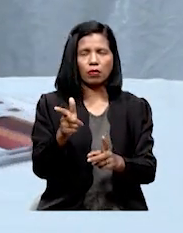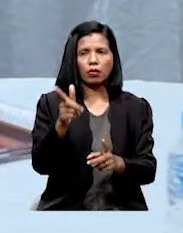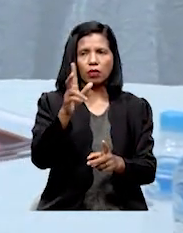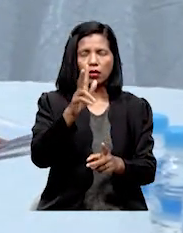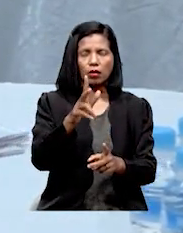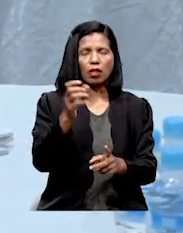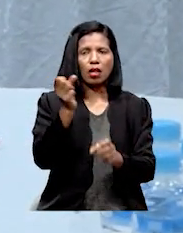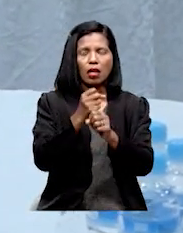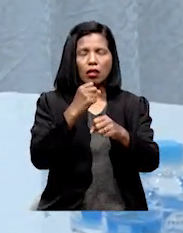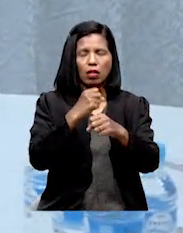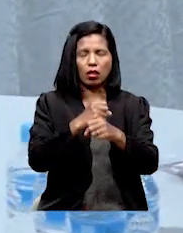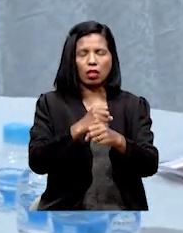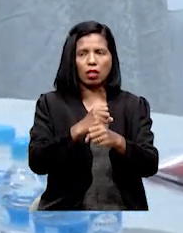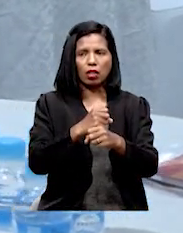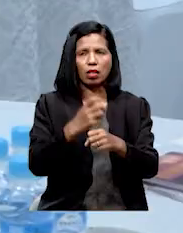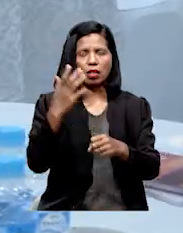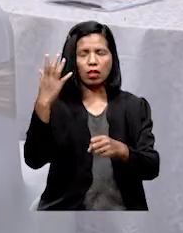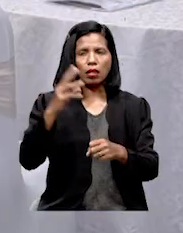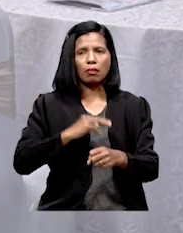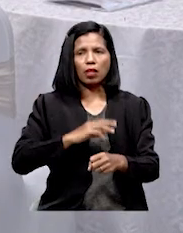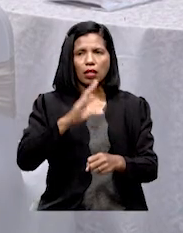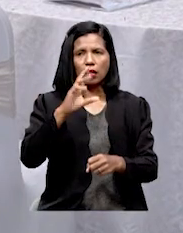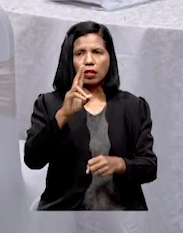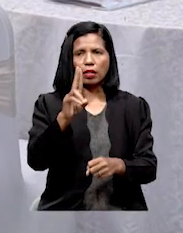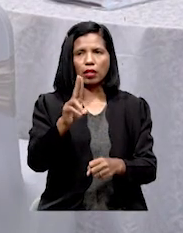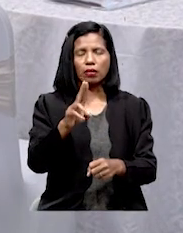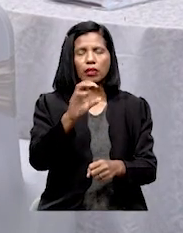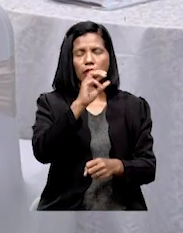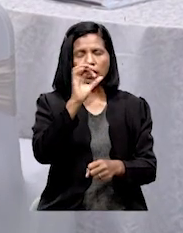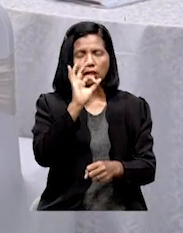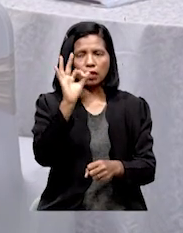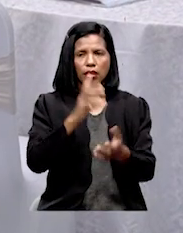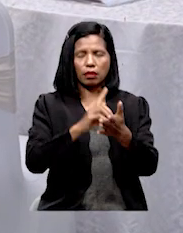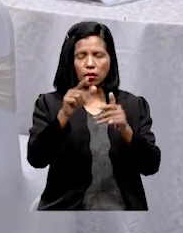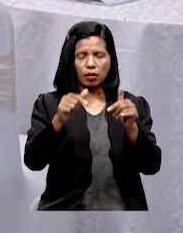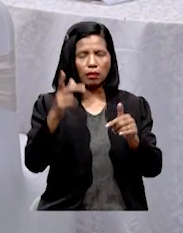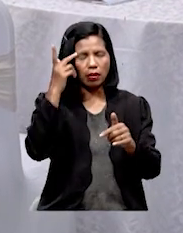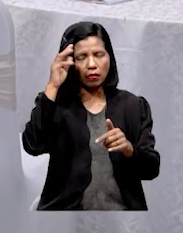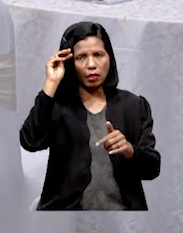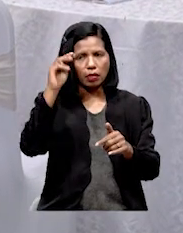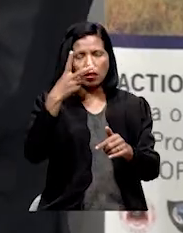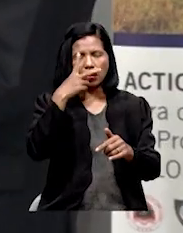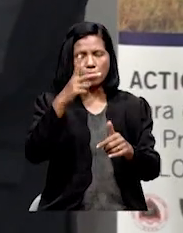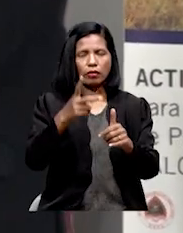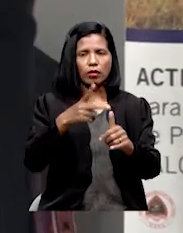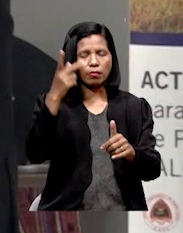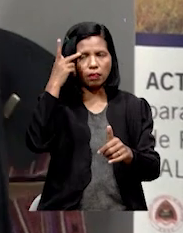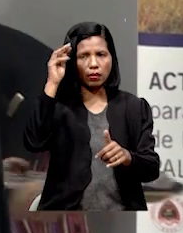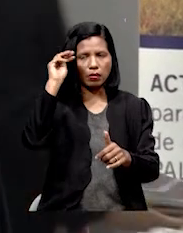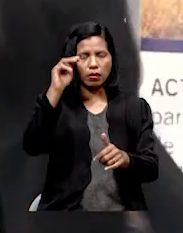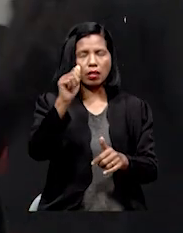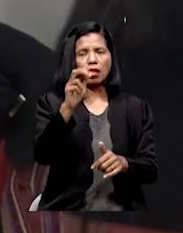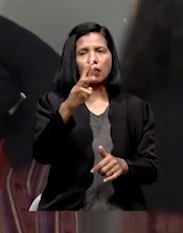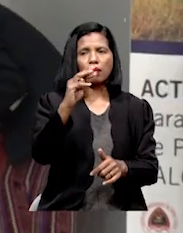Salão City 8, Manlewana Dili, sexta semana, né? Primeiro-Ministro Taur Matanruak acompanha o Vice-Primeiro-Ministro Armando Alberto